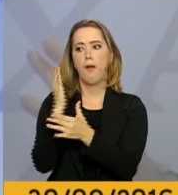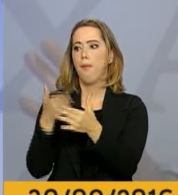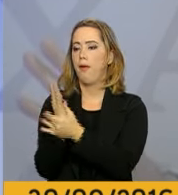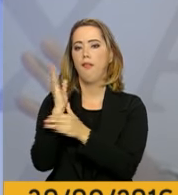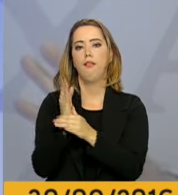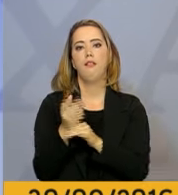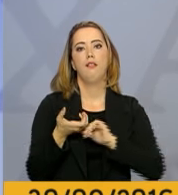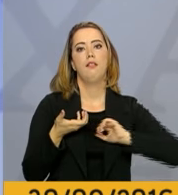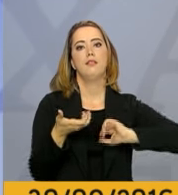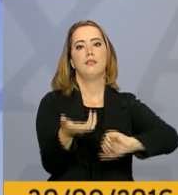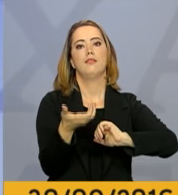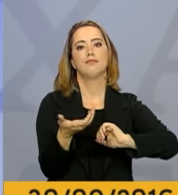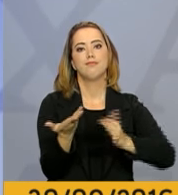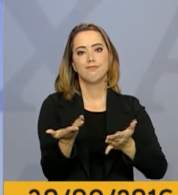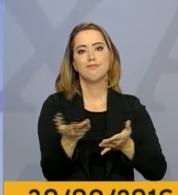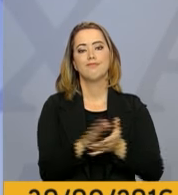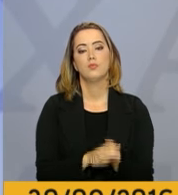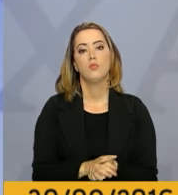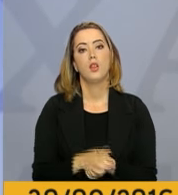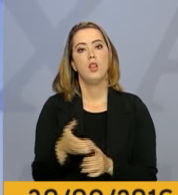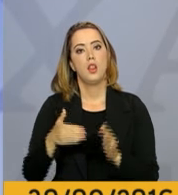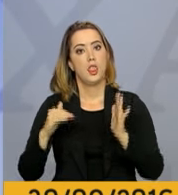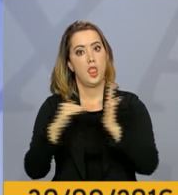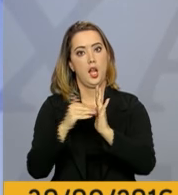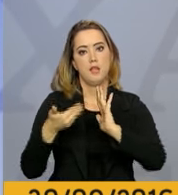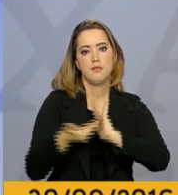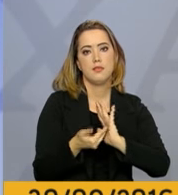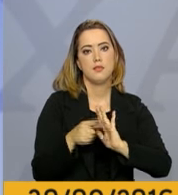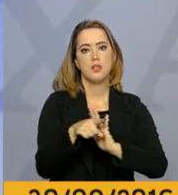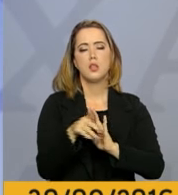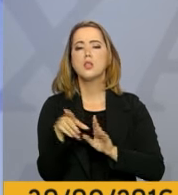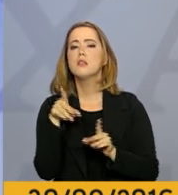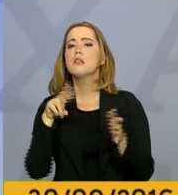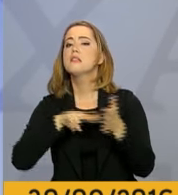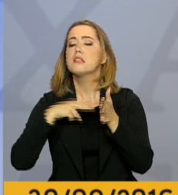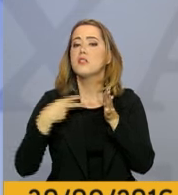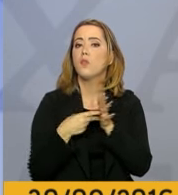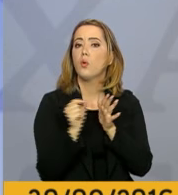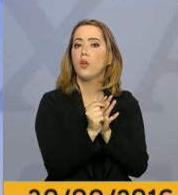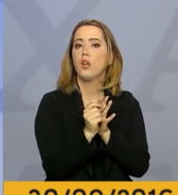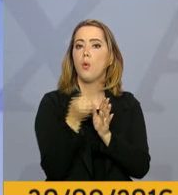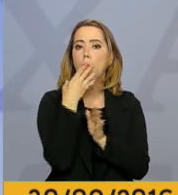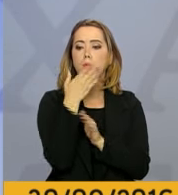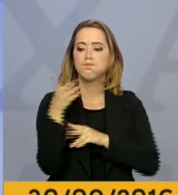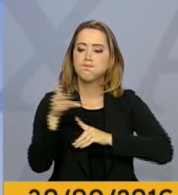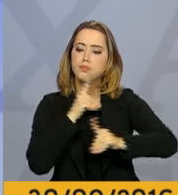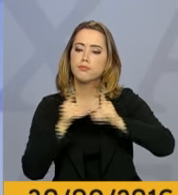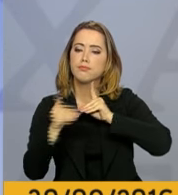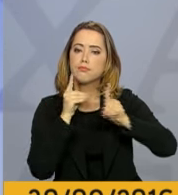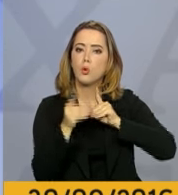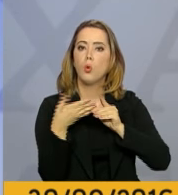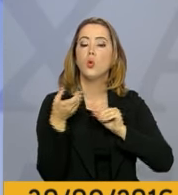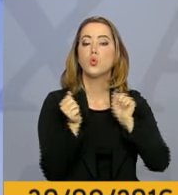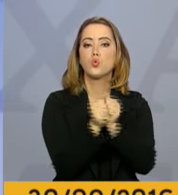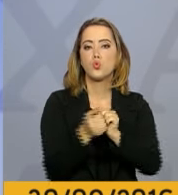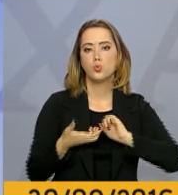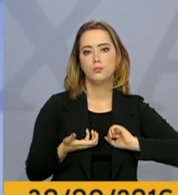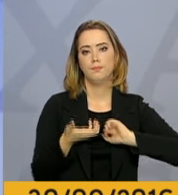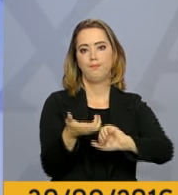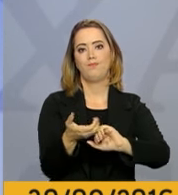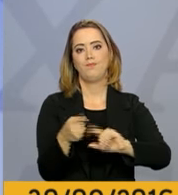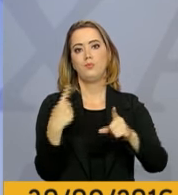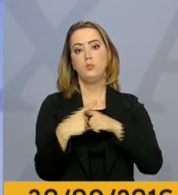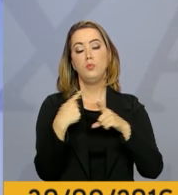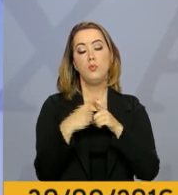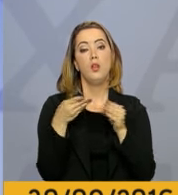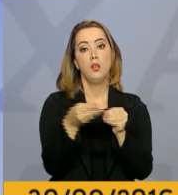Senado. Isso significa o quê? Uma boa interlocução com o Congresso, porque essa desvinculação beneficia